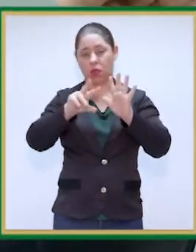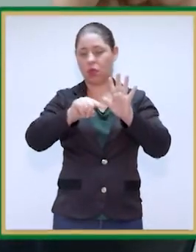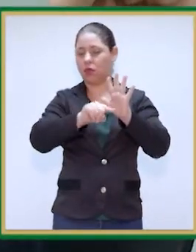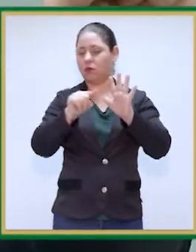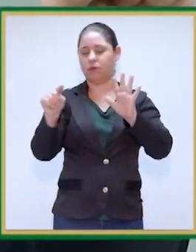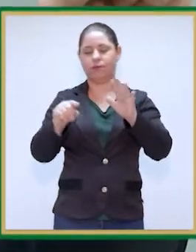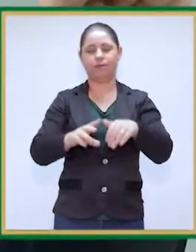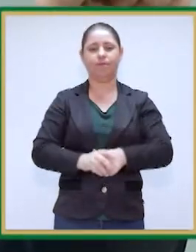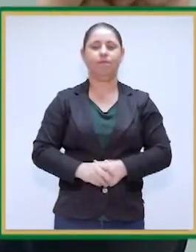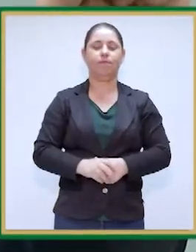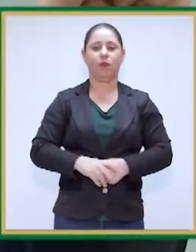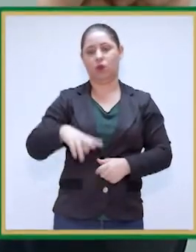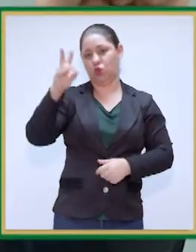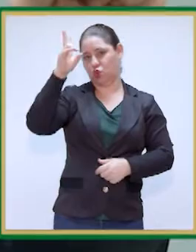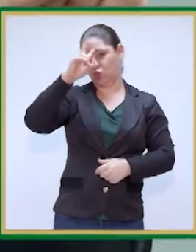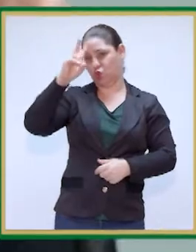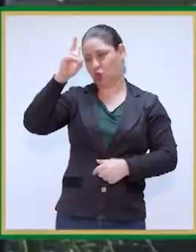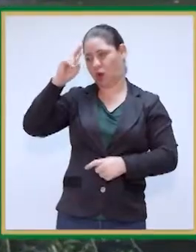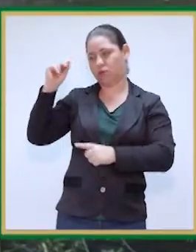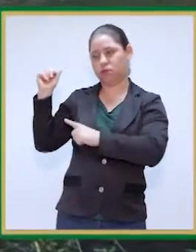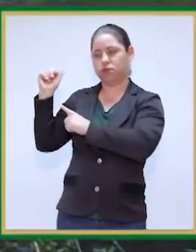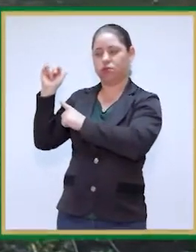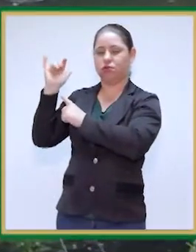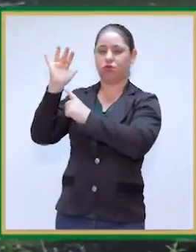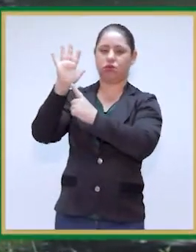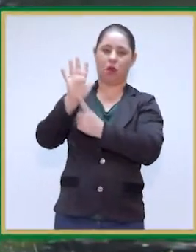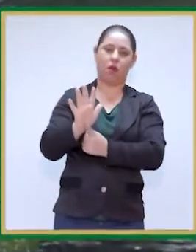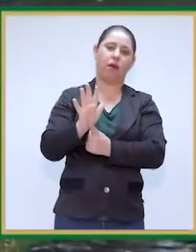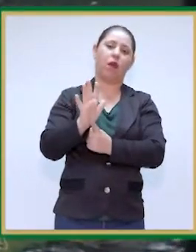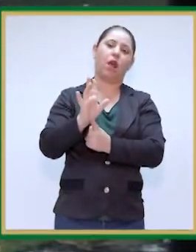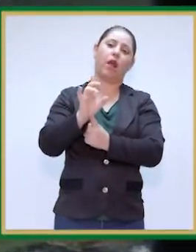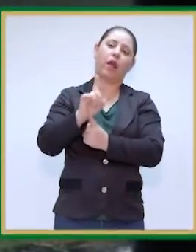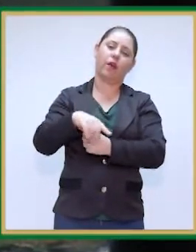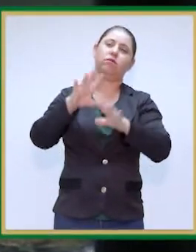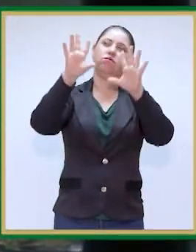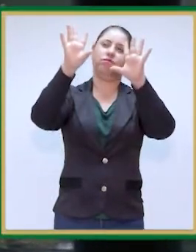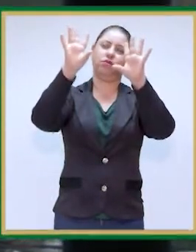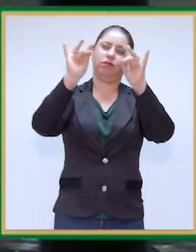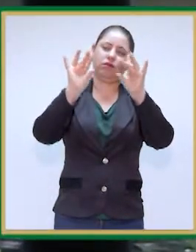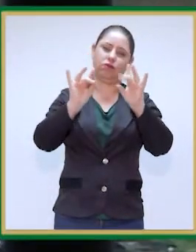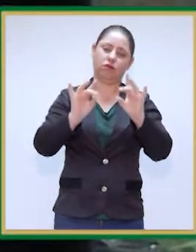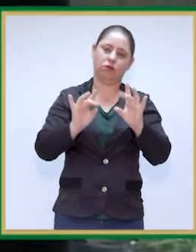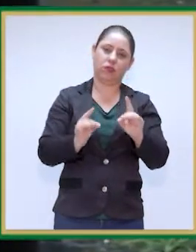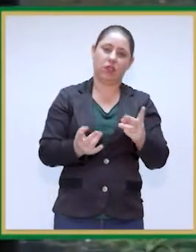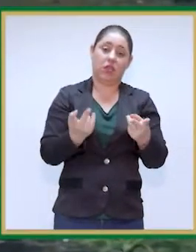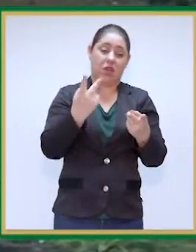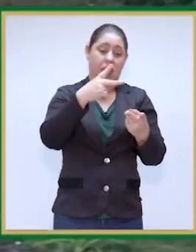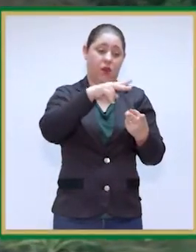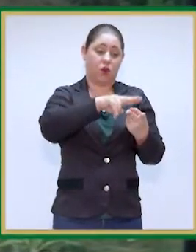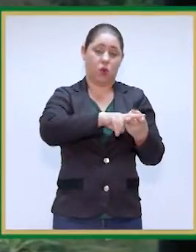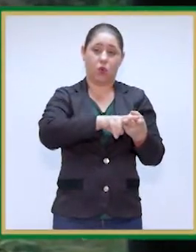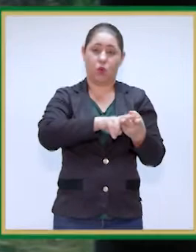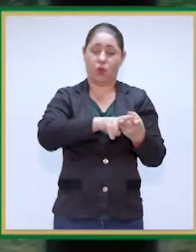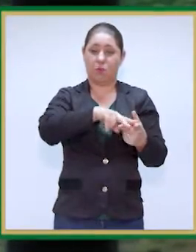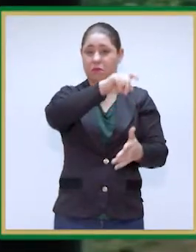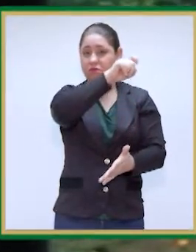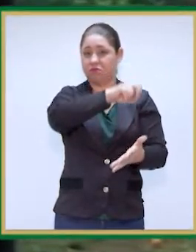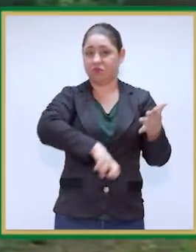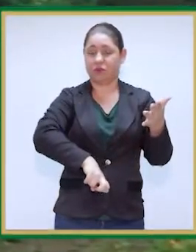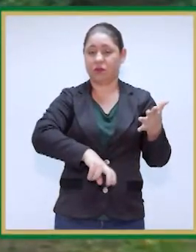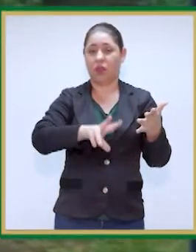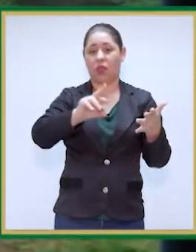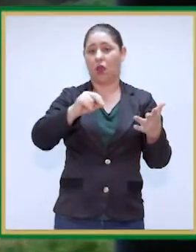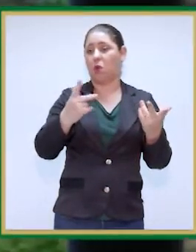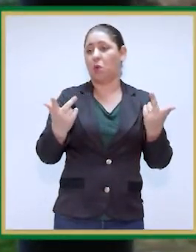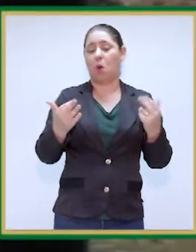demonstra que é isso? Não. A história demonstra que o fenômeno é complexo, que a sanção não guarda nenhuma relação com